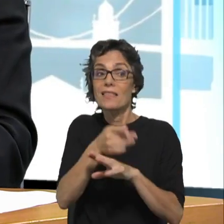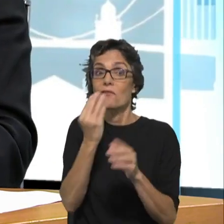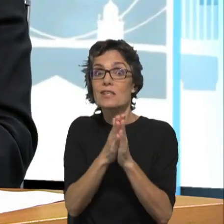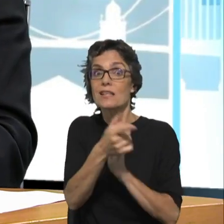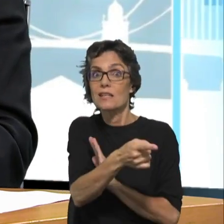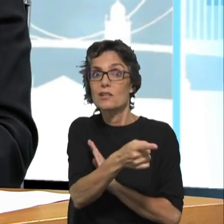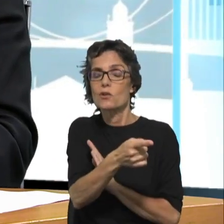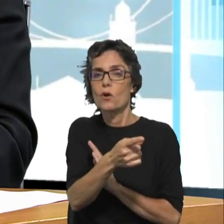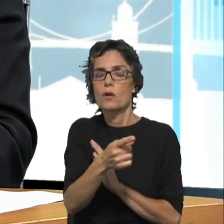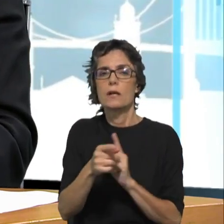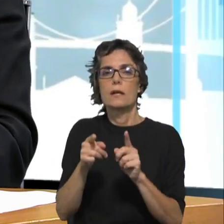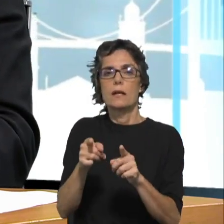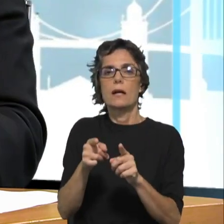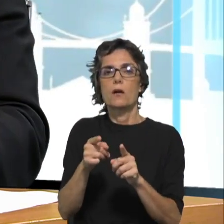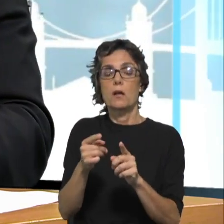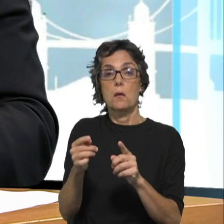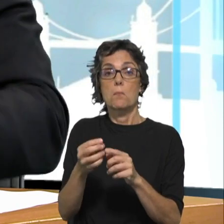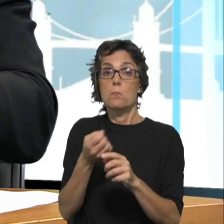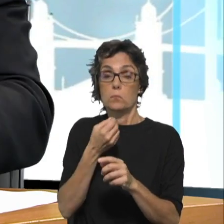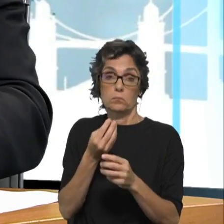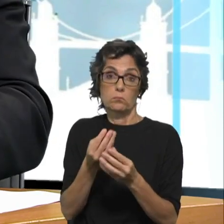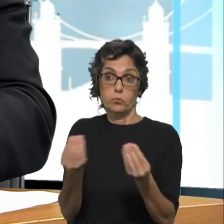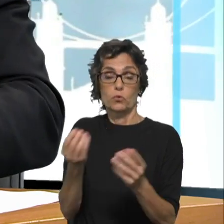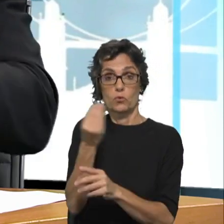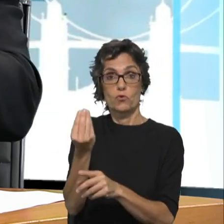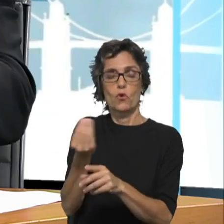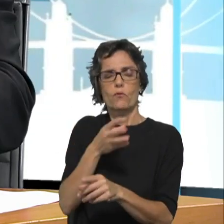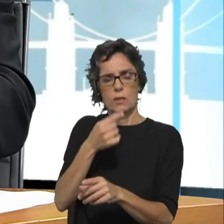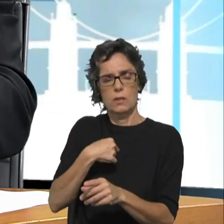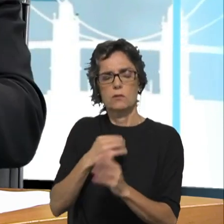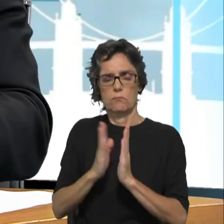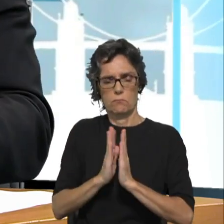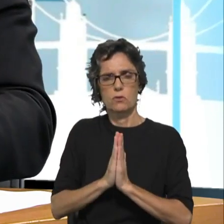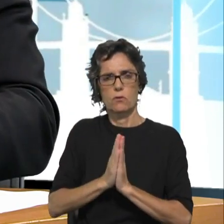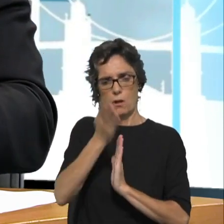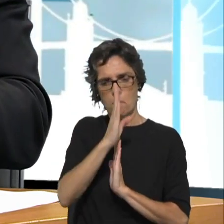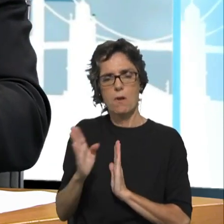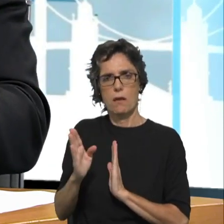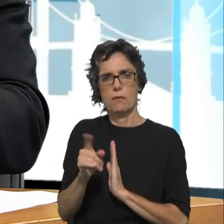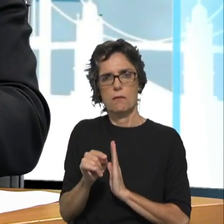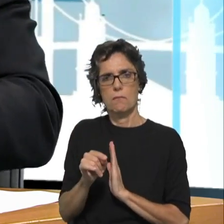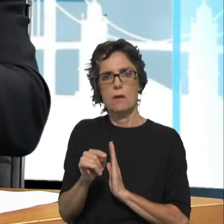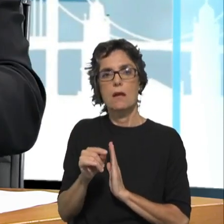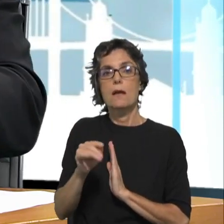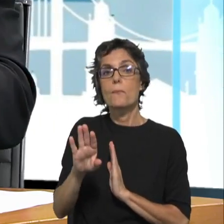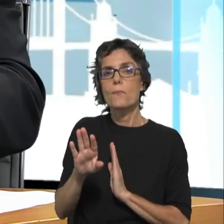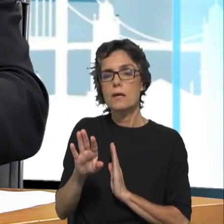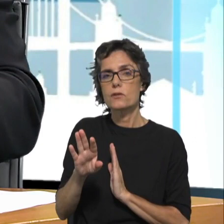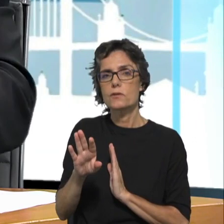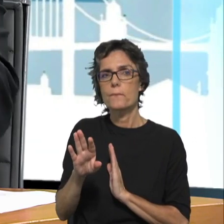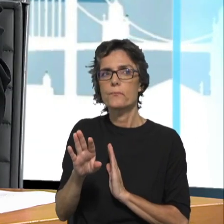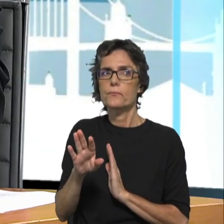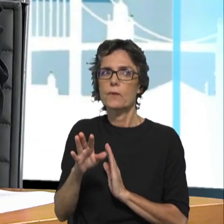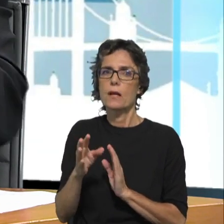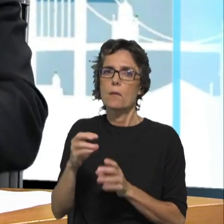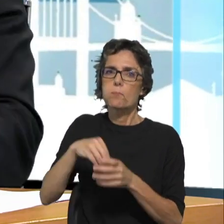portanto, admitimos que muitos destes jovens dizem-se religiosos, assumem a sua prática, mas talvez um bocadinho num contexto da família, de